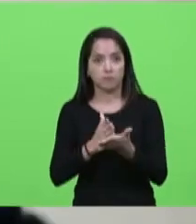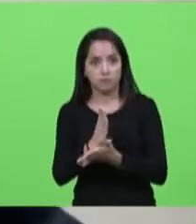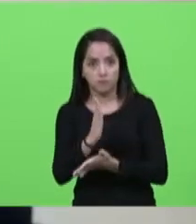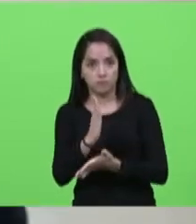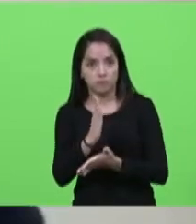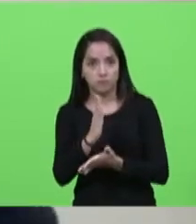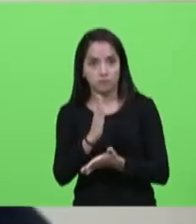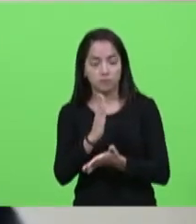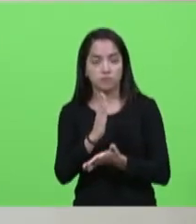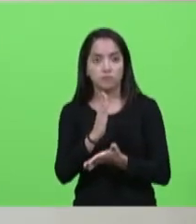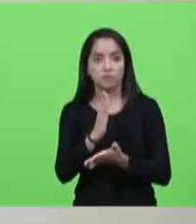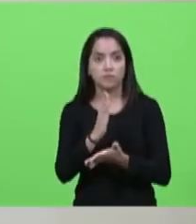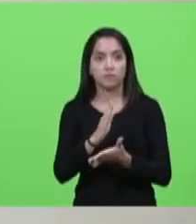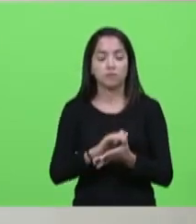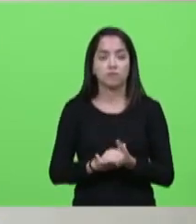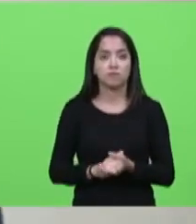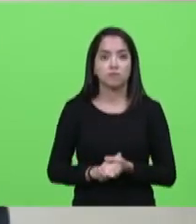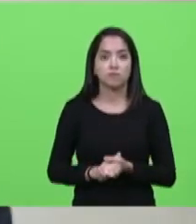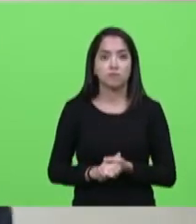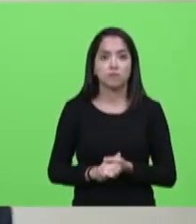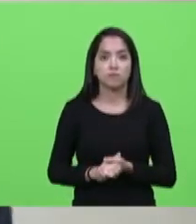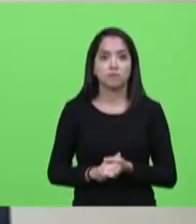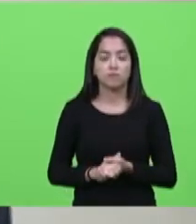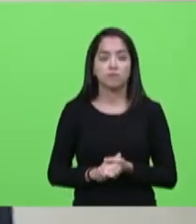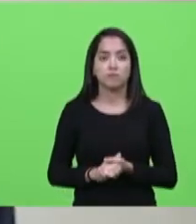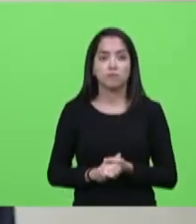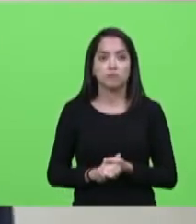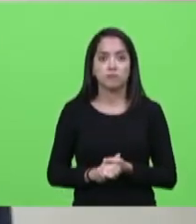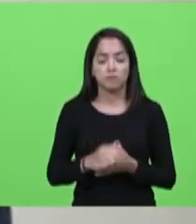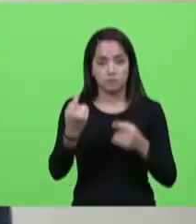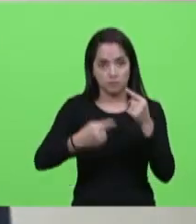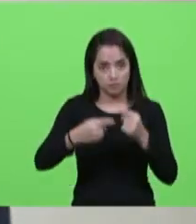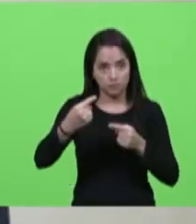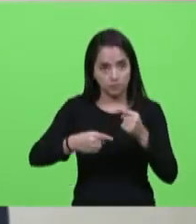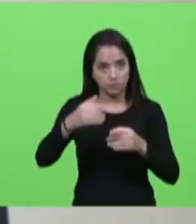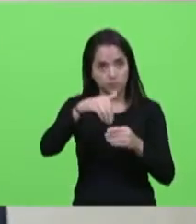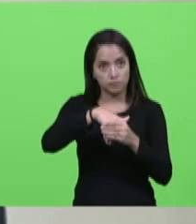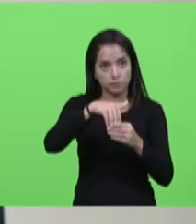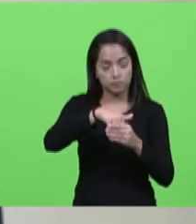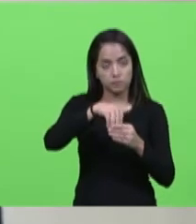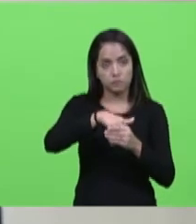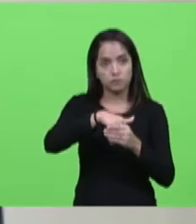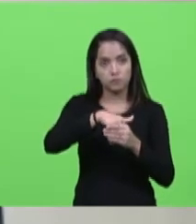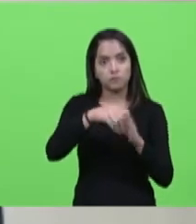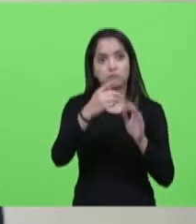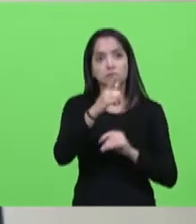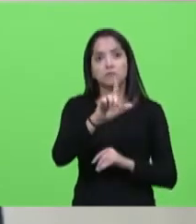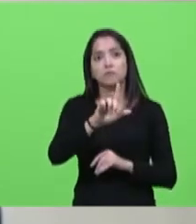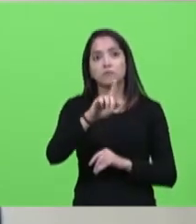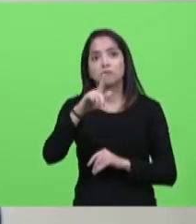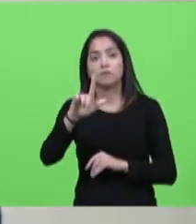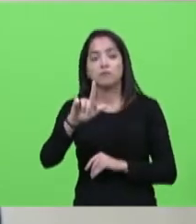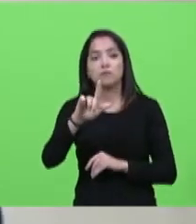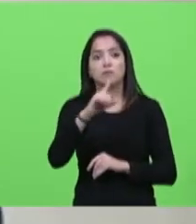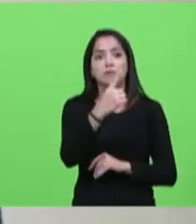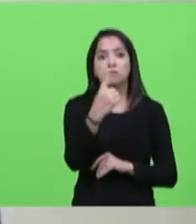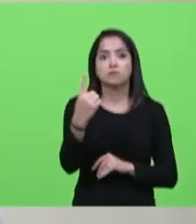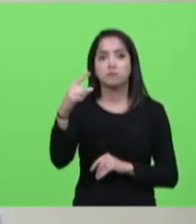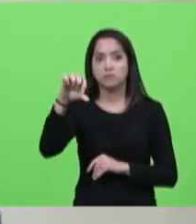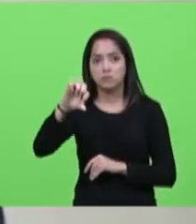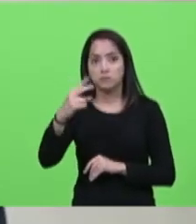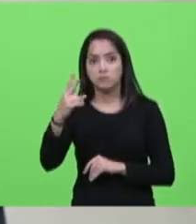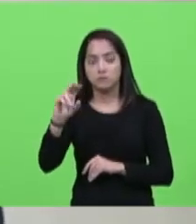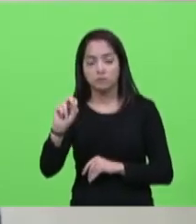em sede de redação final. Discussão e votação da redação final do PL